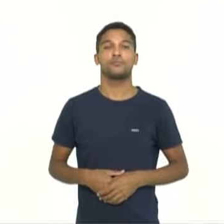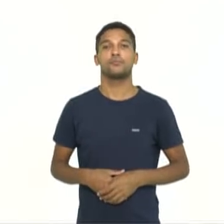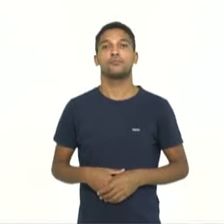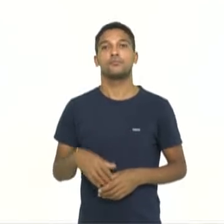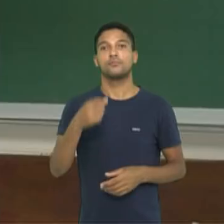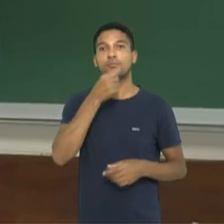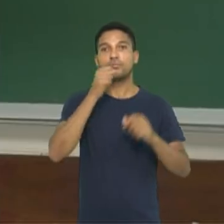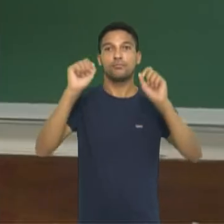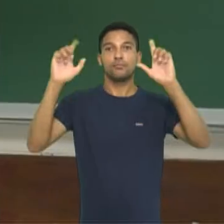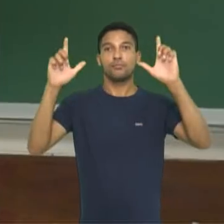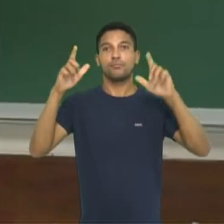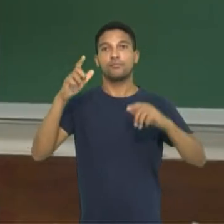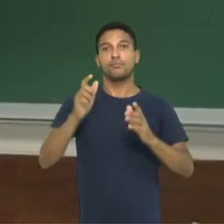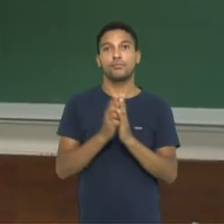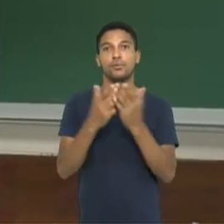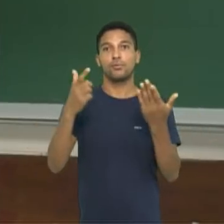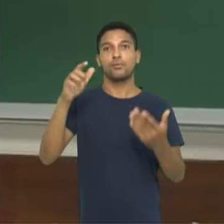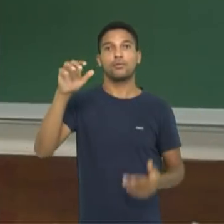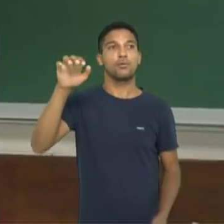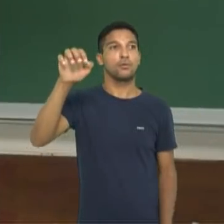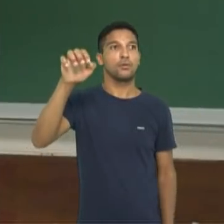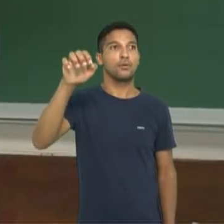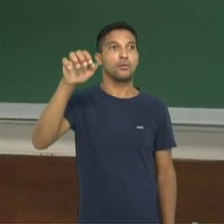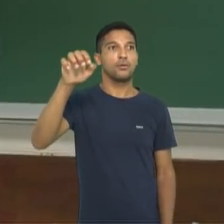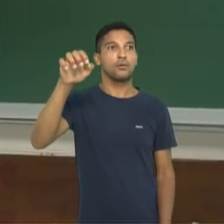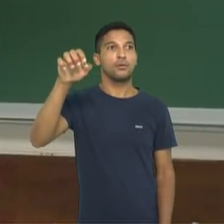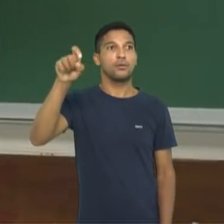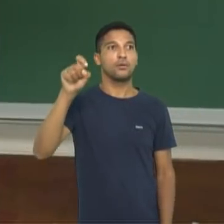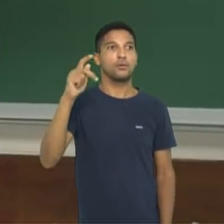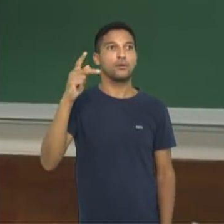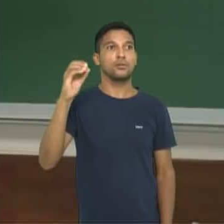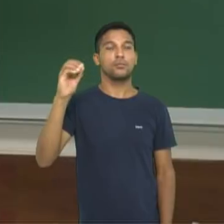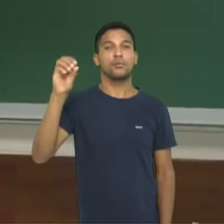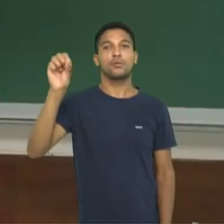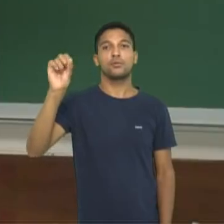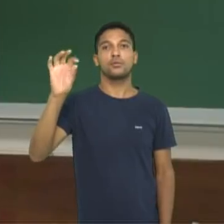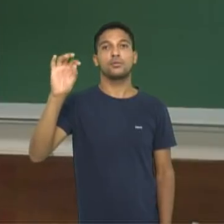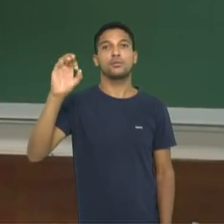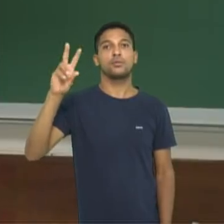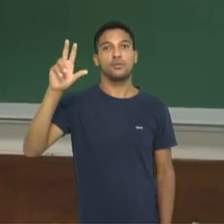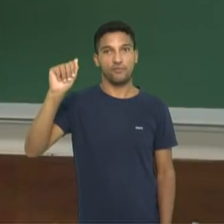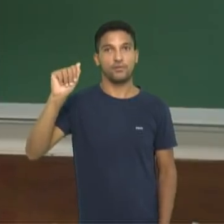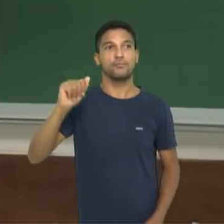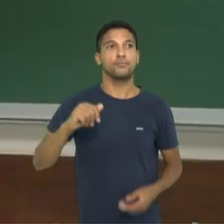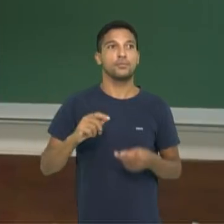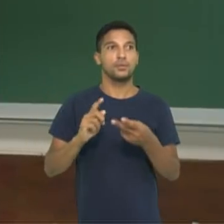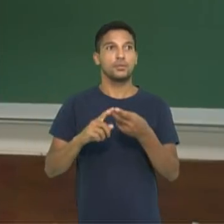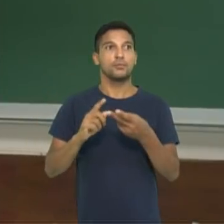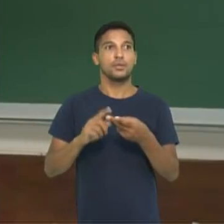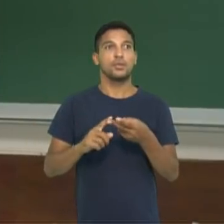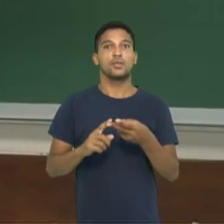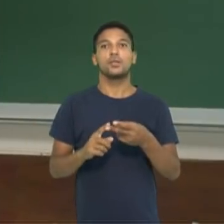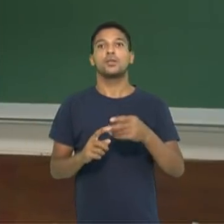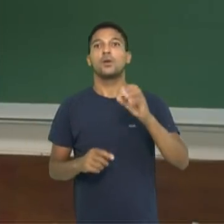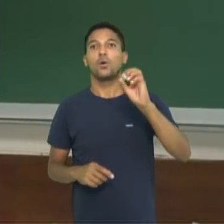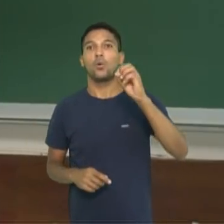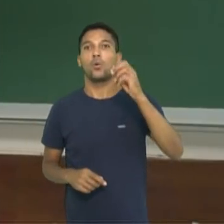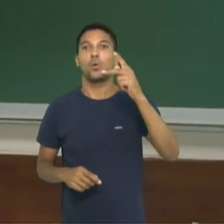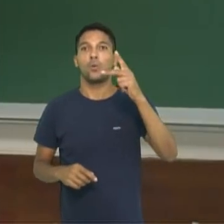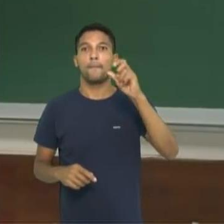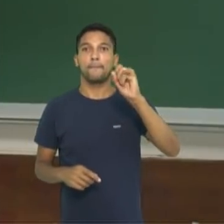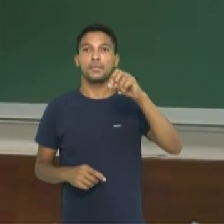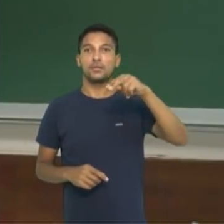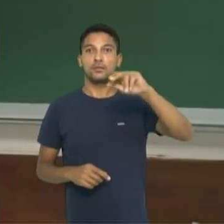imparcial. O que significa a imparcialidade do jornalista ou do pesquisador? Ele não traz a opinião dele, né? Ele simplesmente